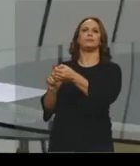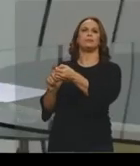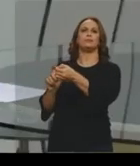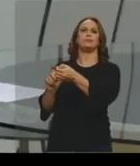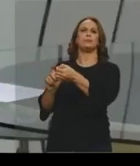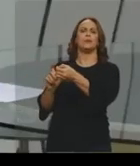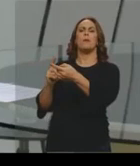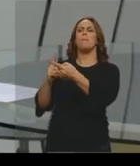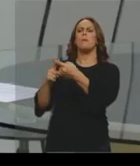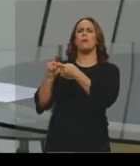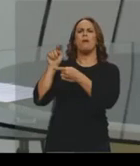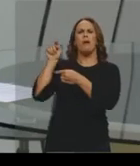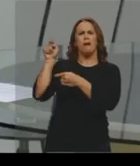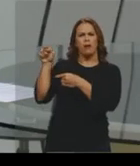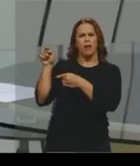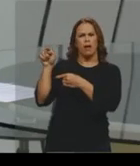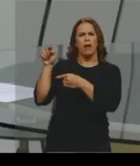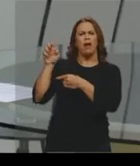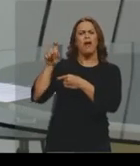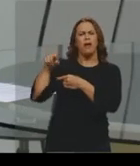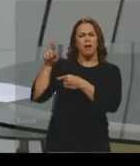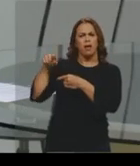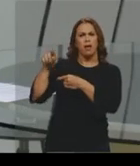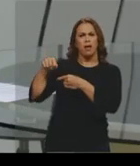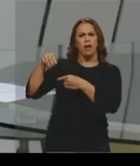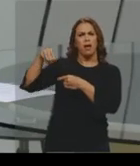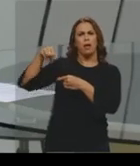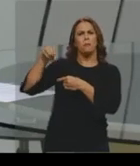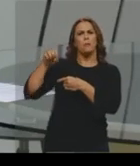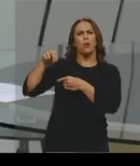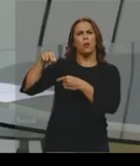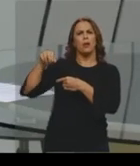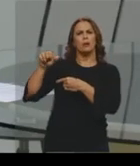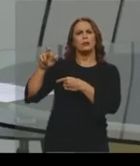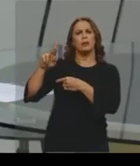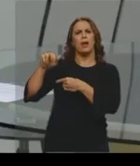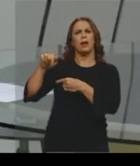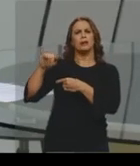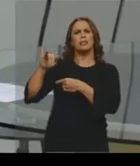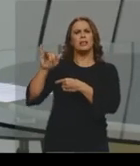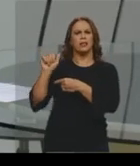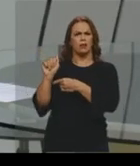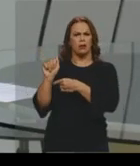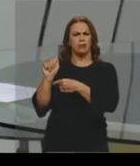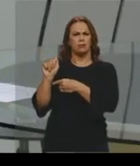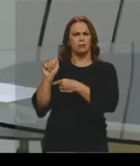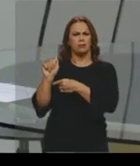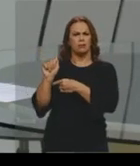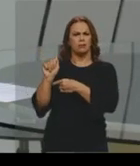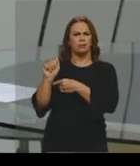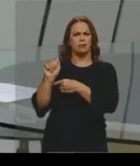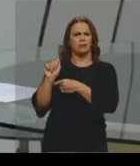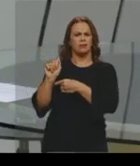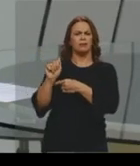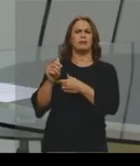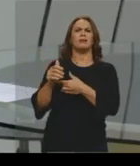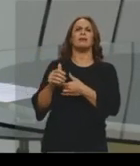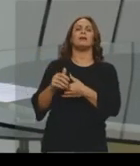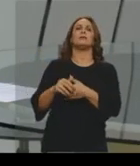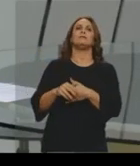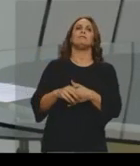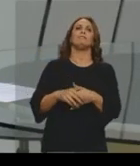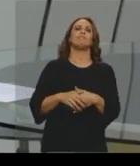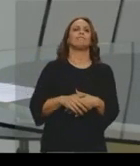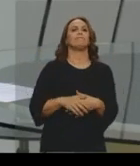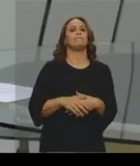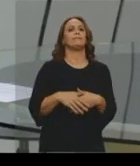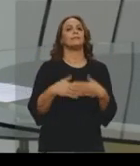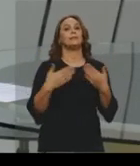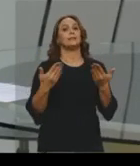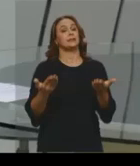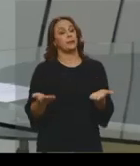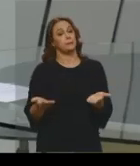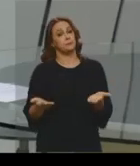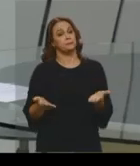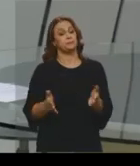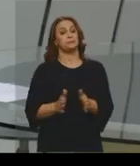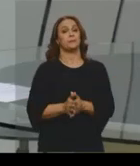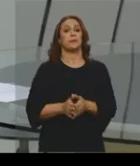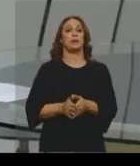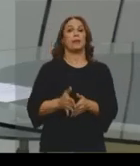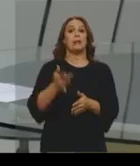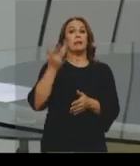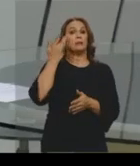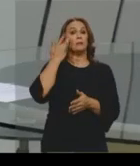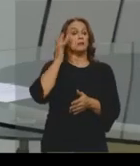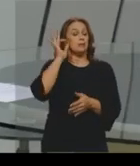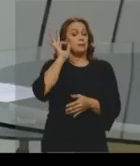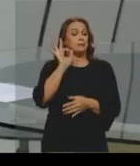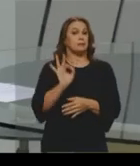como fazer uma ligação direta entre o fato da Inglaterra ainda ser uma monarquia, ter sido um motivador ou um dos